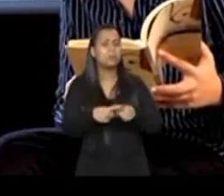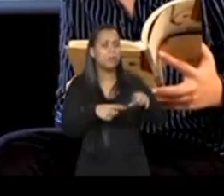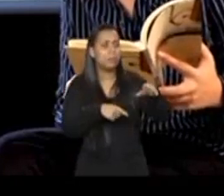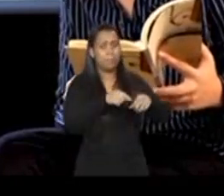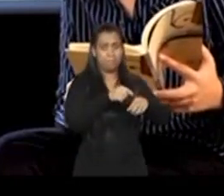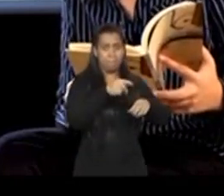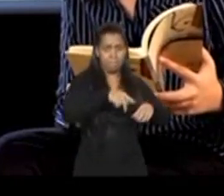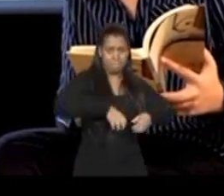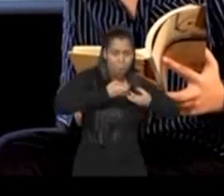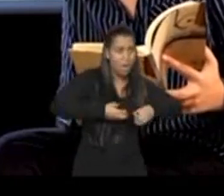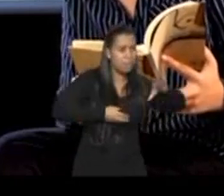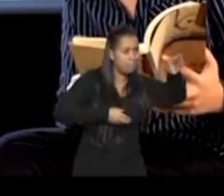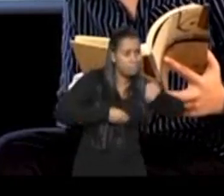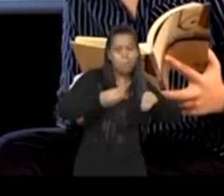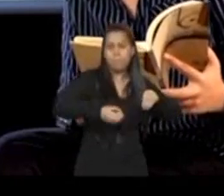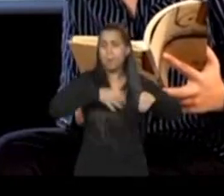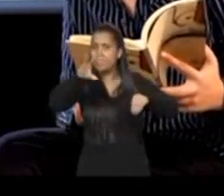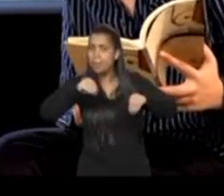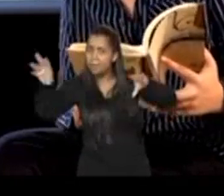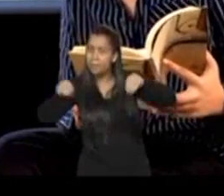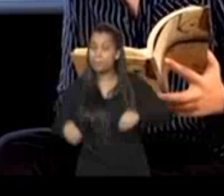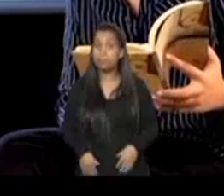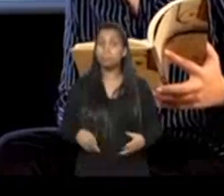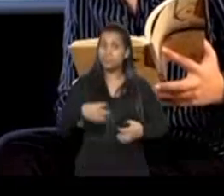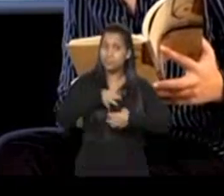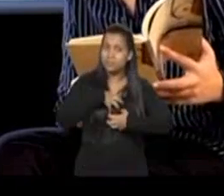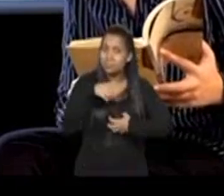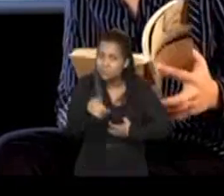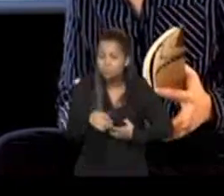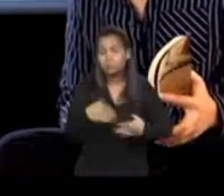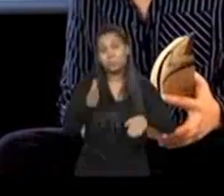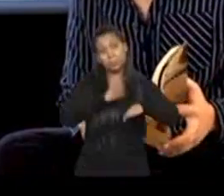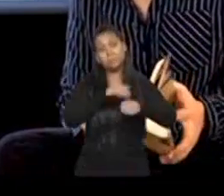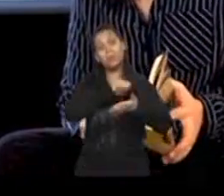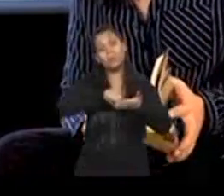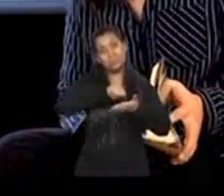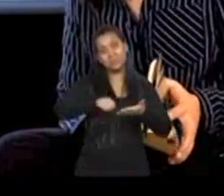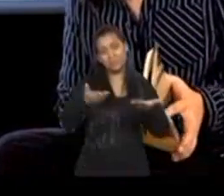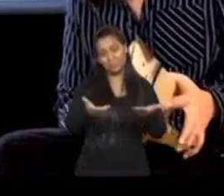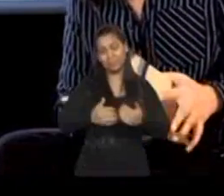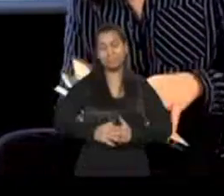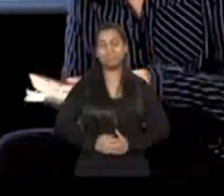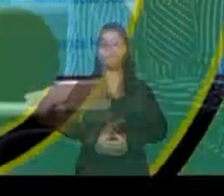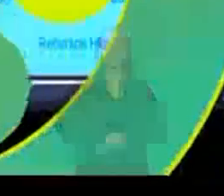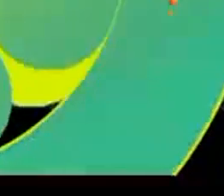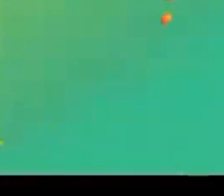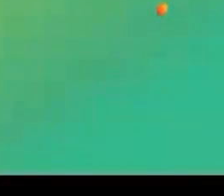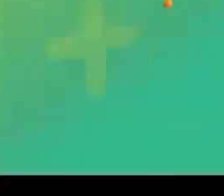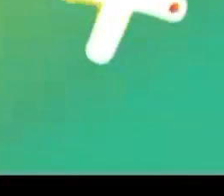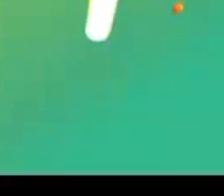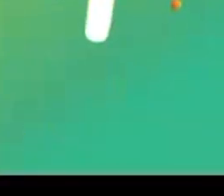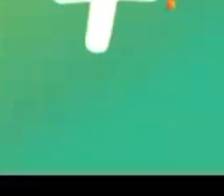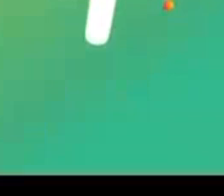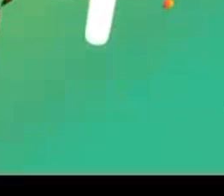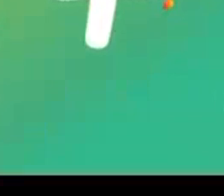e misturar em seus poemas. Ficou inspirado? Que tal escrever seu próprio poema?